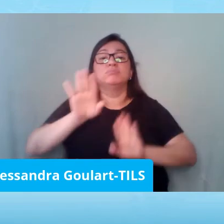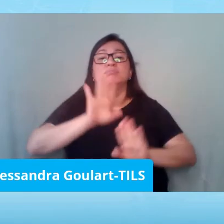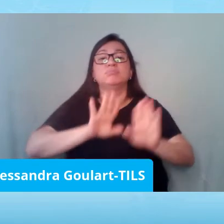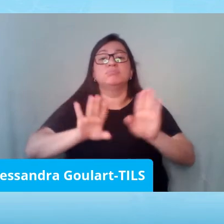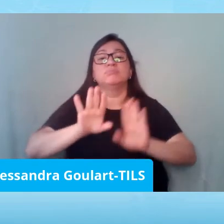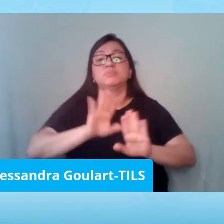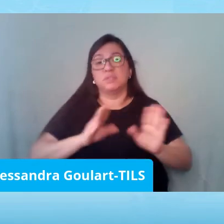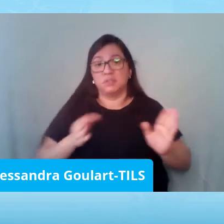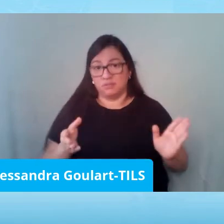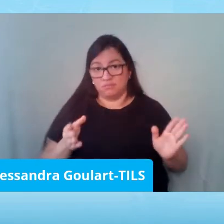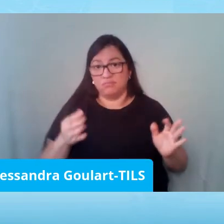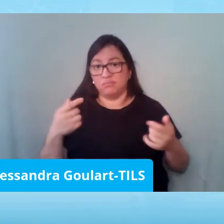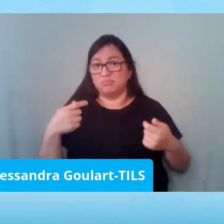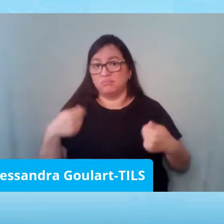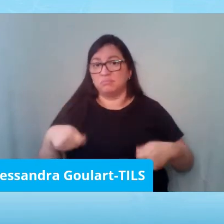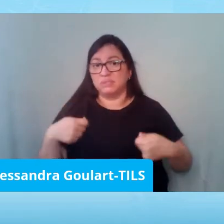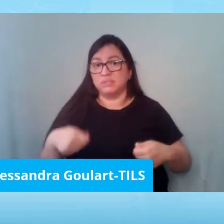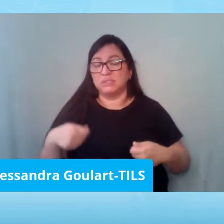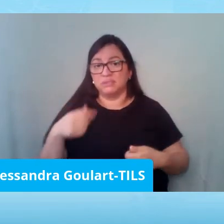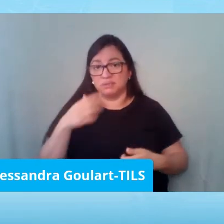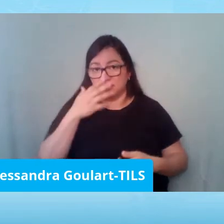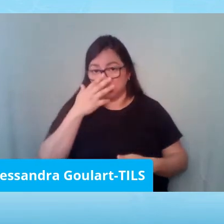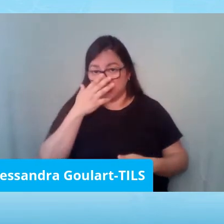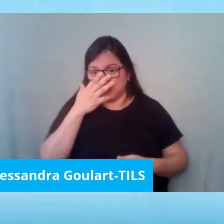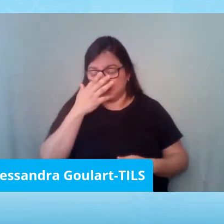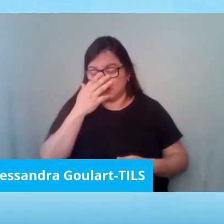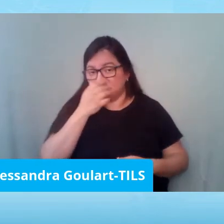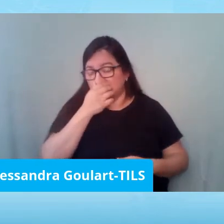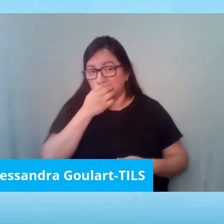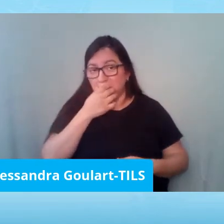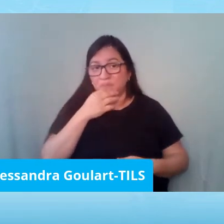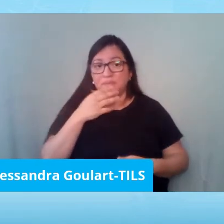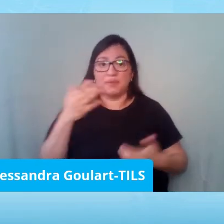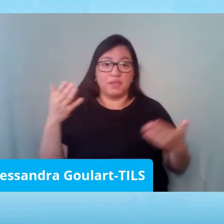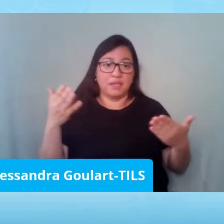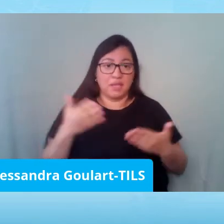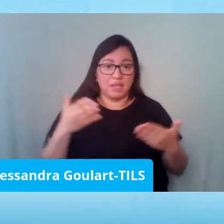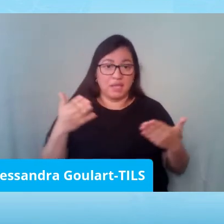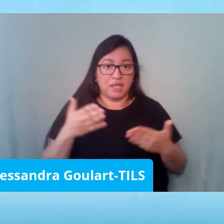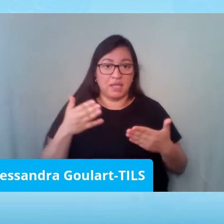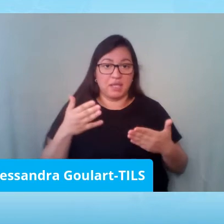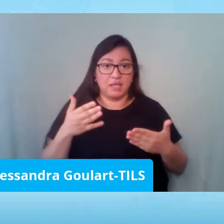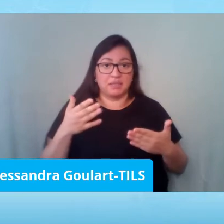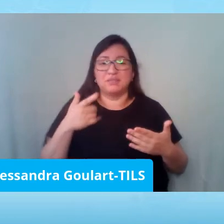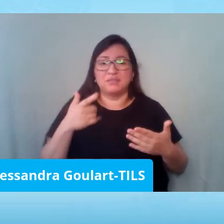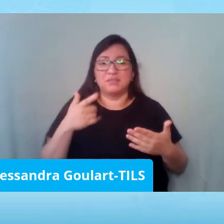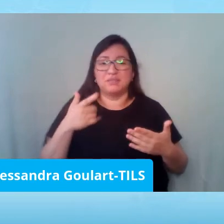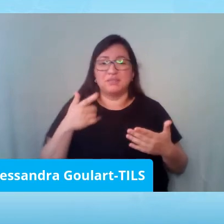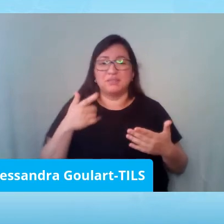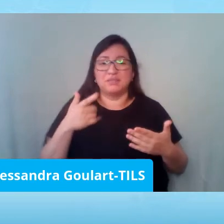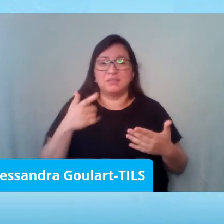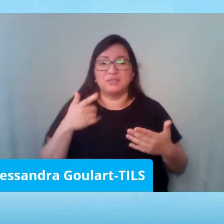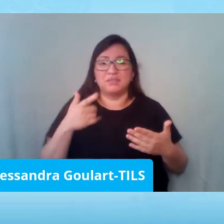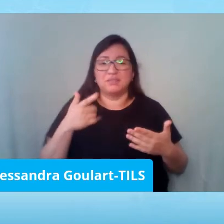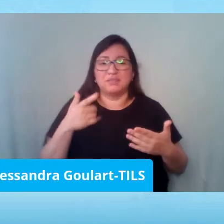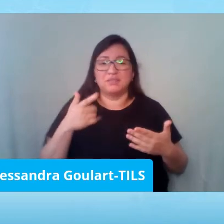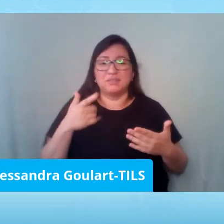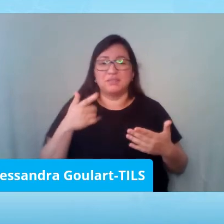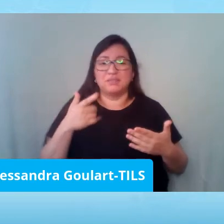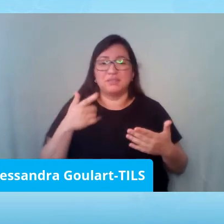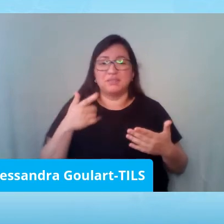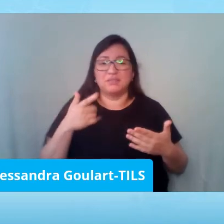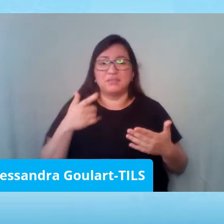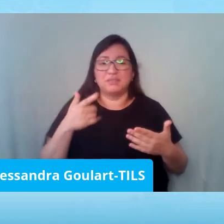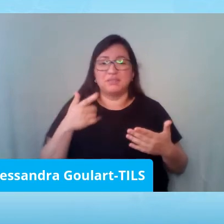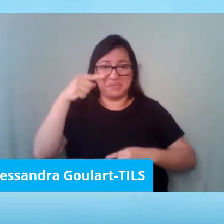transmitida, né? Então, a gente separou, eu vou tentar falar, diminuir, eu falo muito, eu falei para vocês.